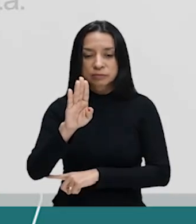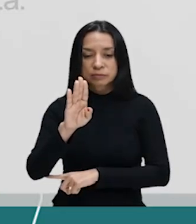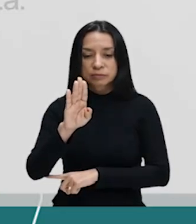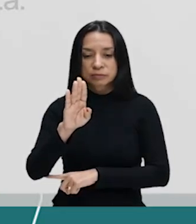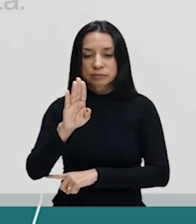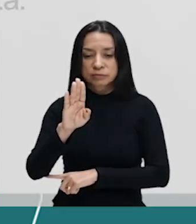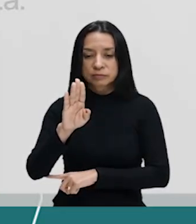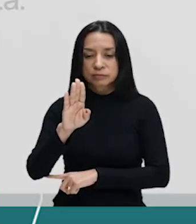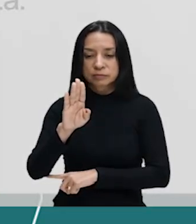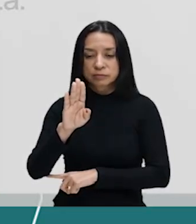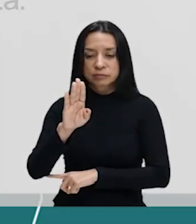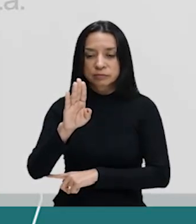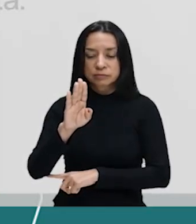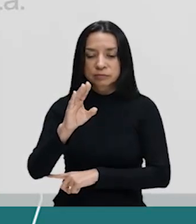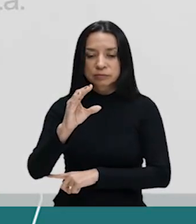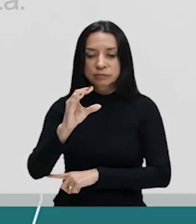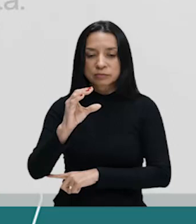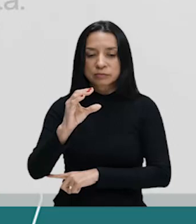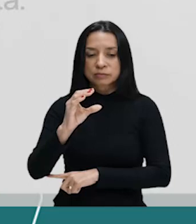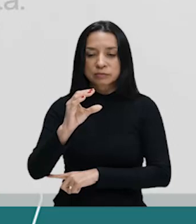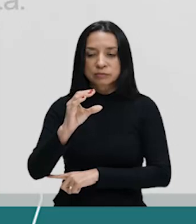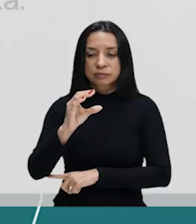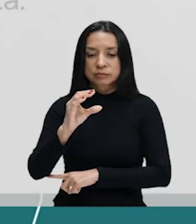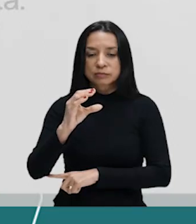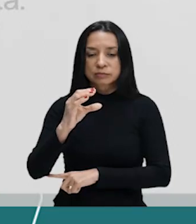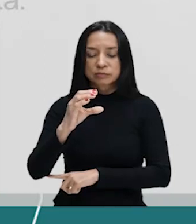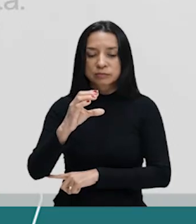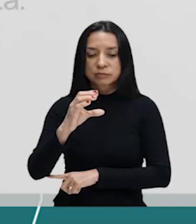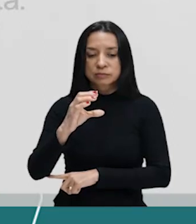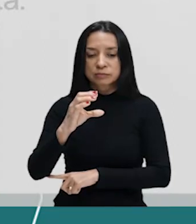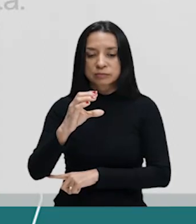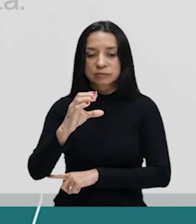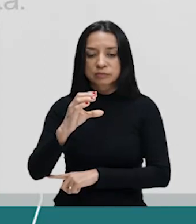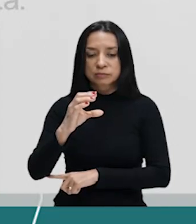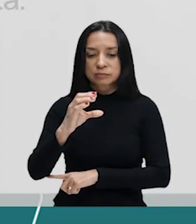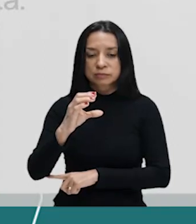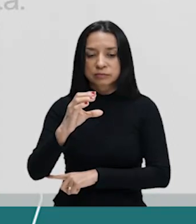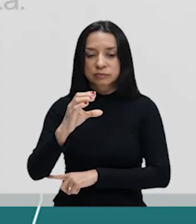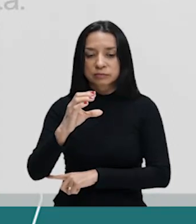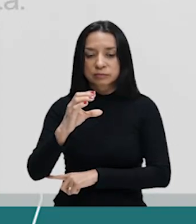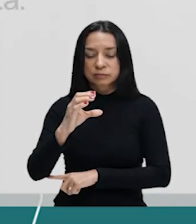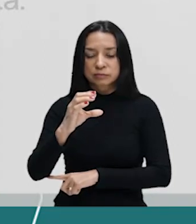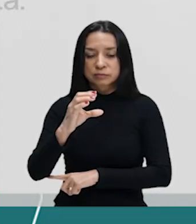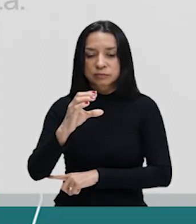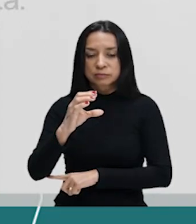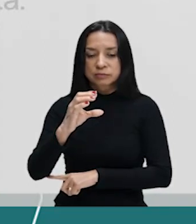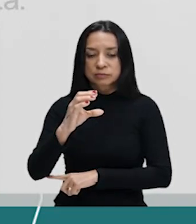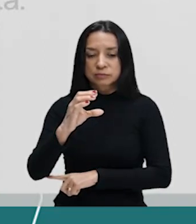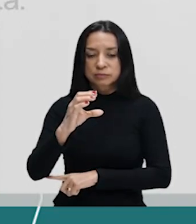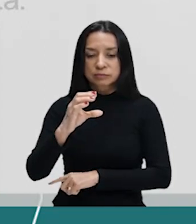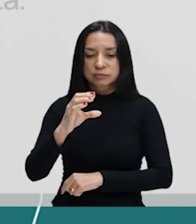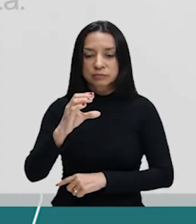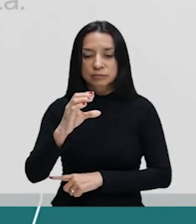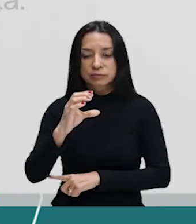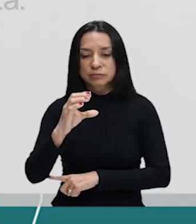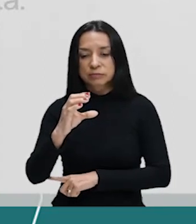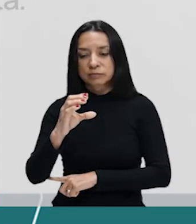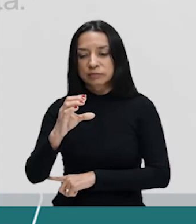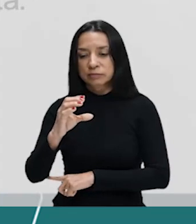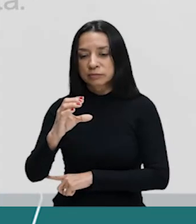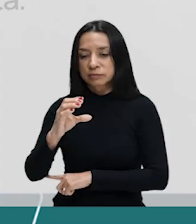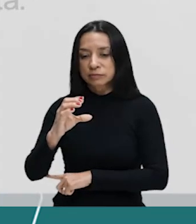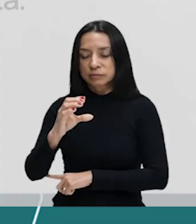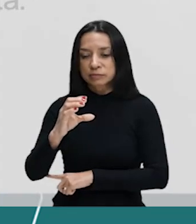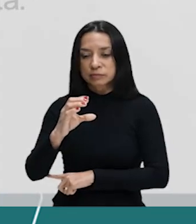aqueles minutos desde que resolveu abandoná-las, né? A nós, provavelmente,